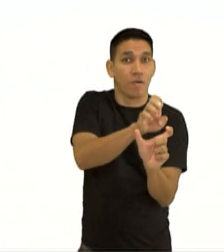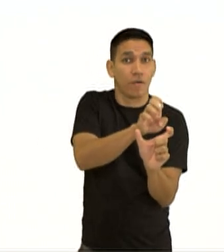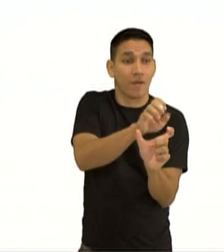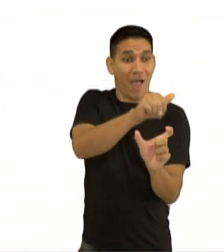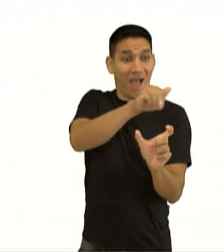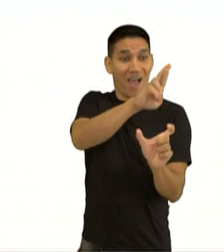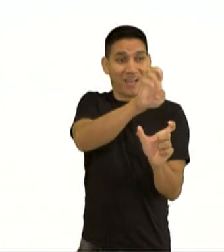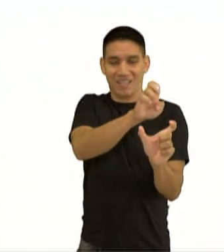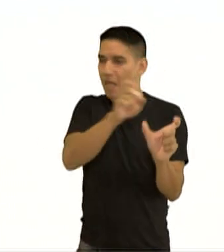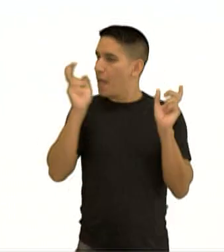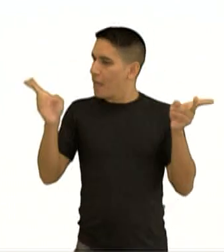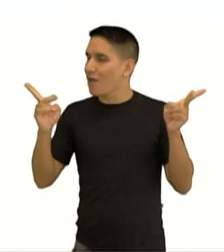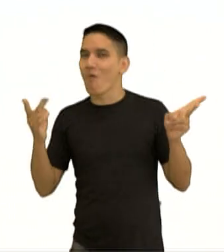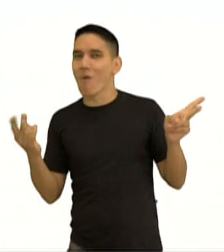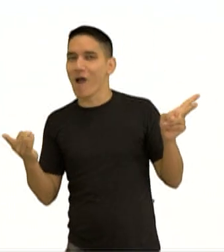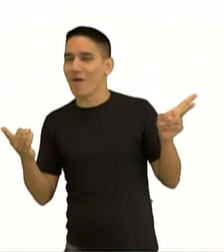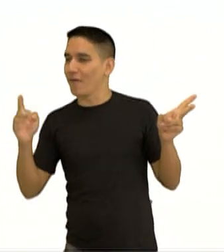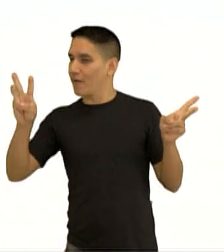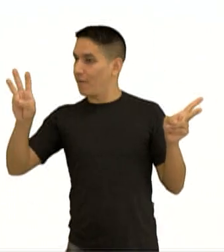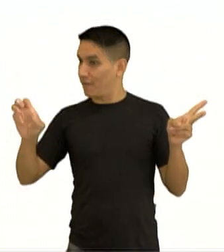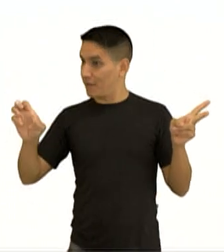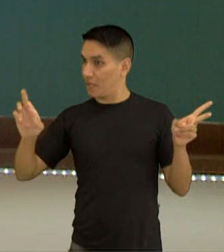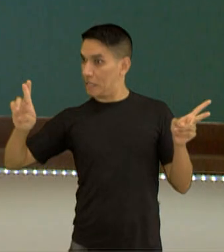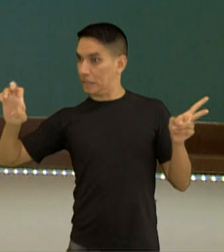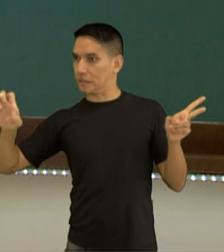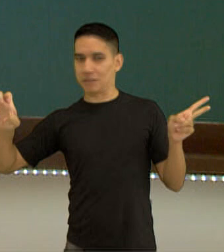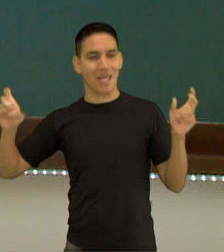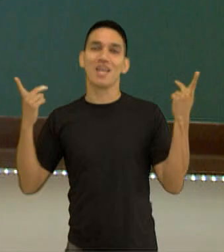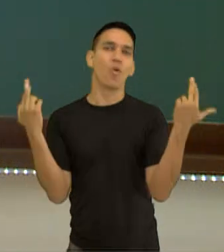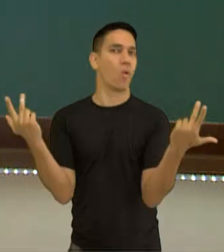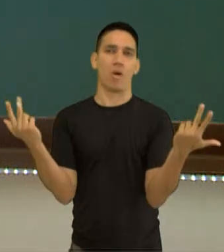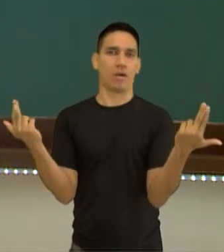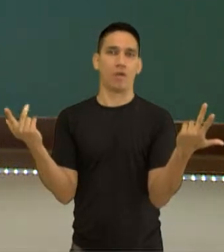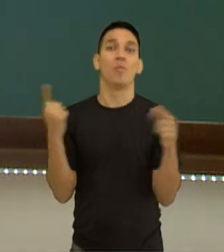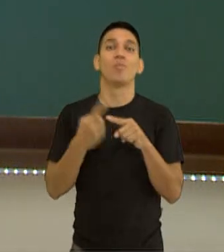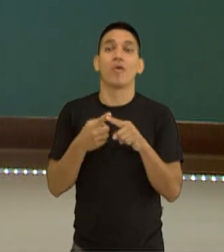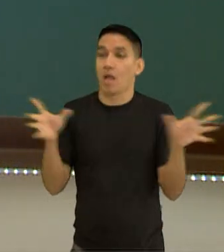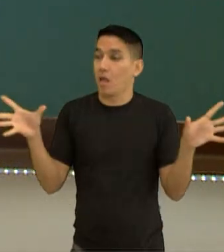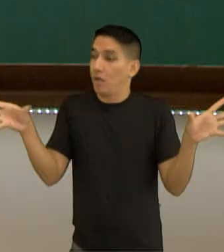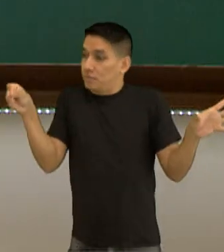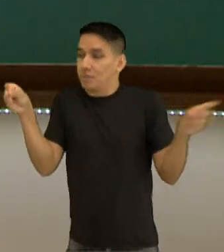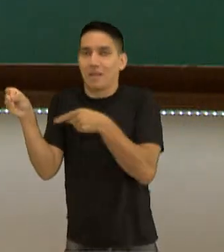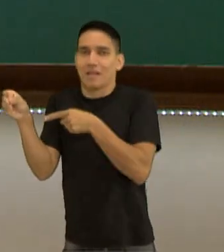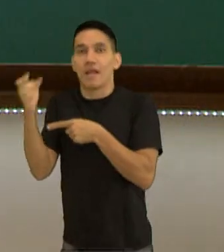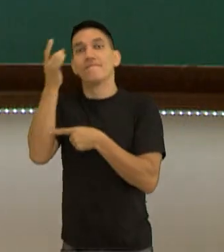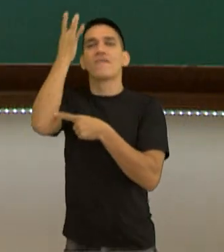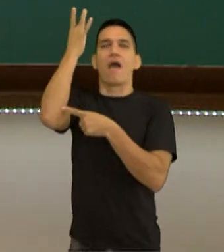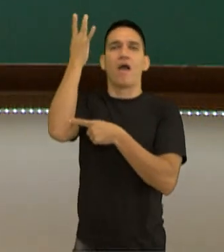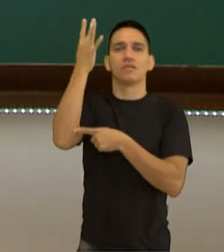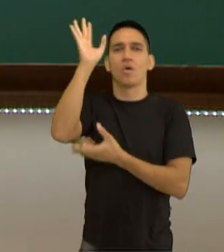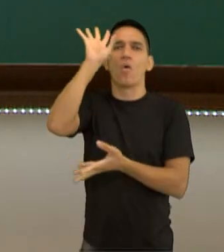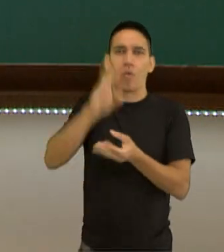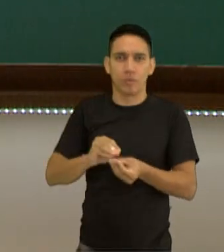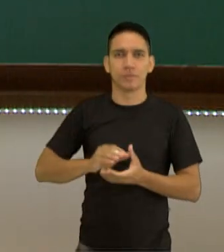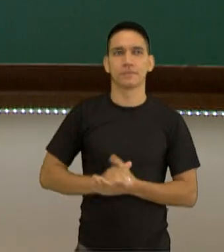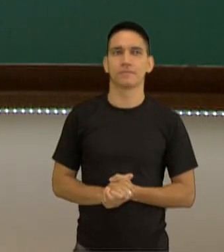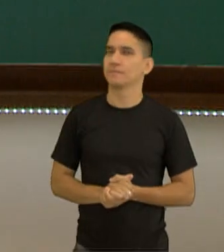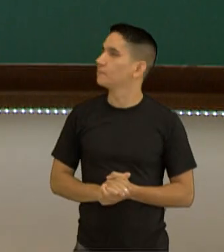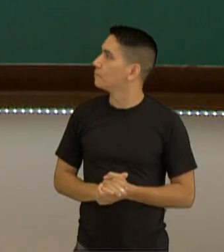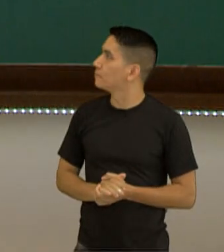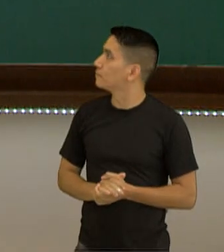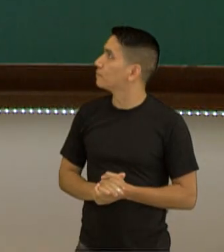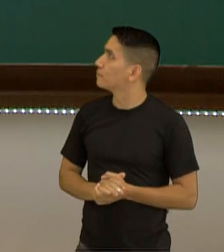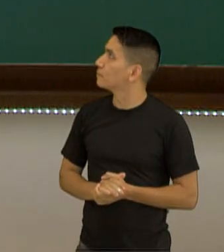as contrações elas facilitam as pronúncias e auxiliam a compreensão. It's raining